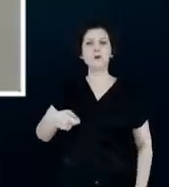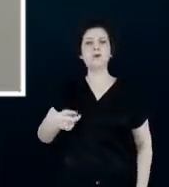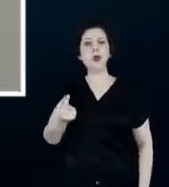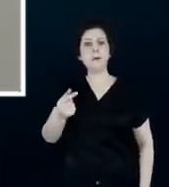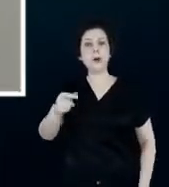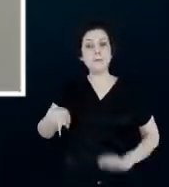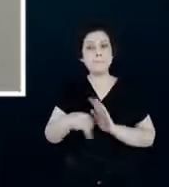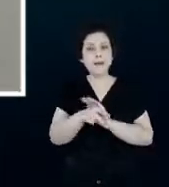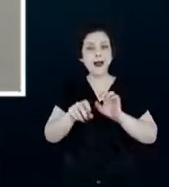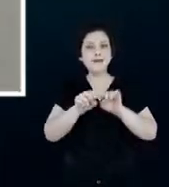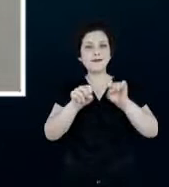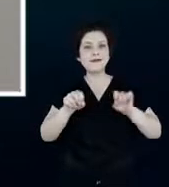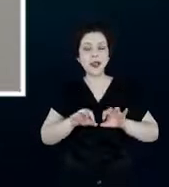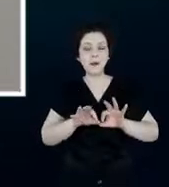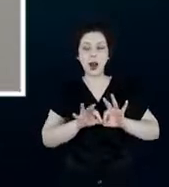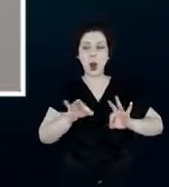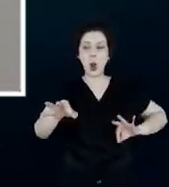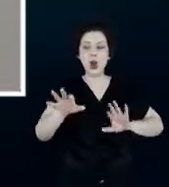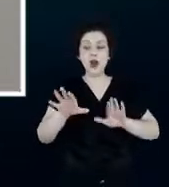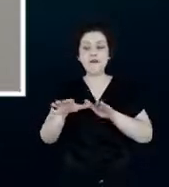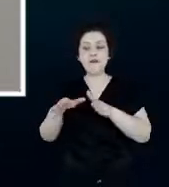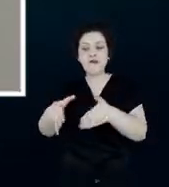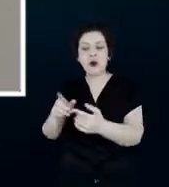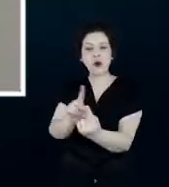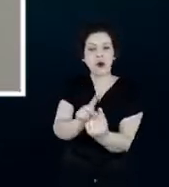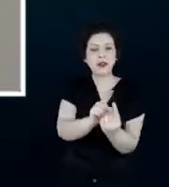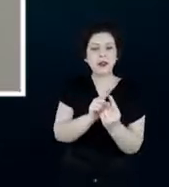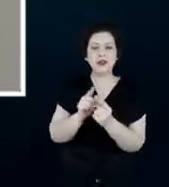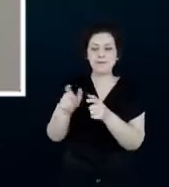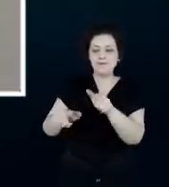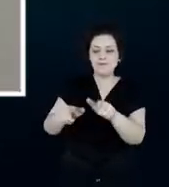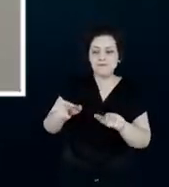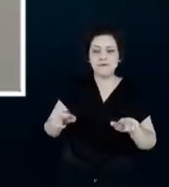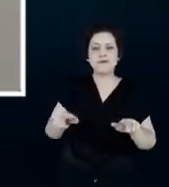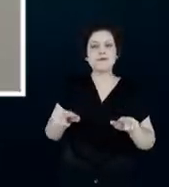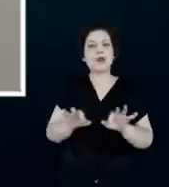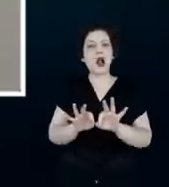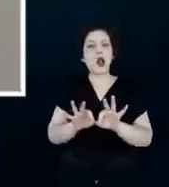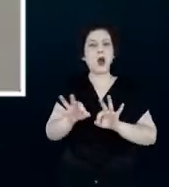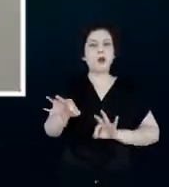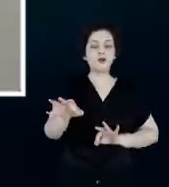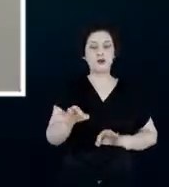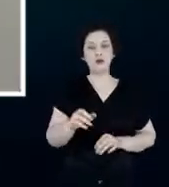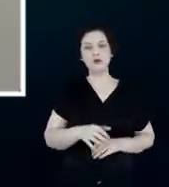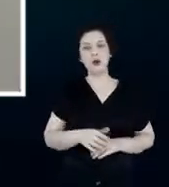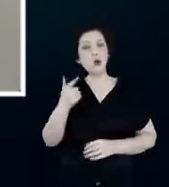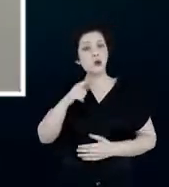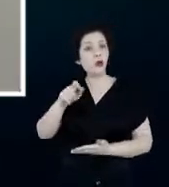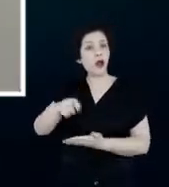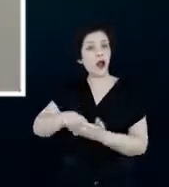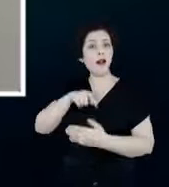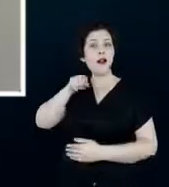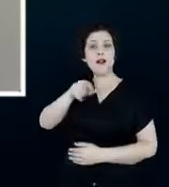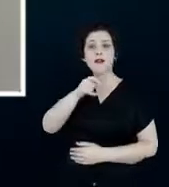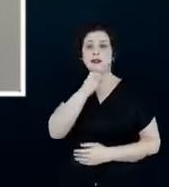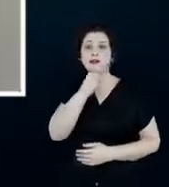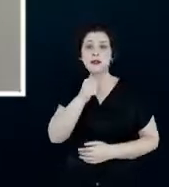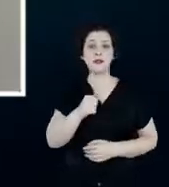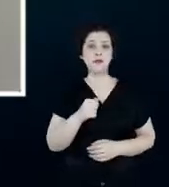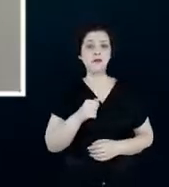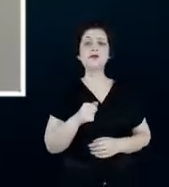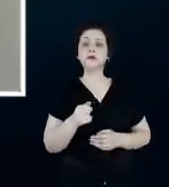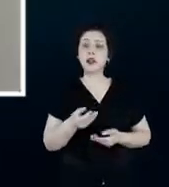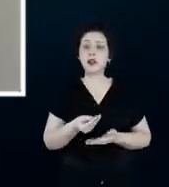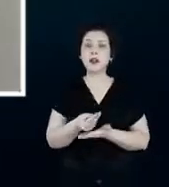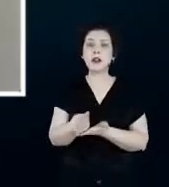sistemas isolados, então são leilões dedicados para atender, né, sistemas isolados. A gente tem conseguido, por exemplo, contratar lá soluções de suprimento, né,